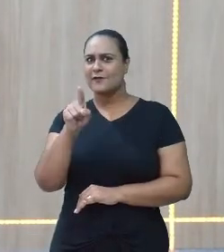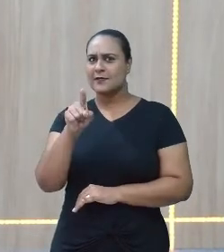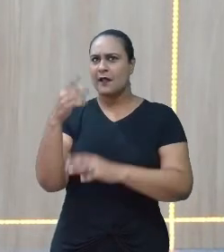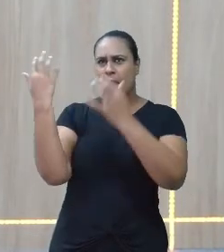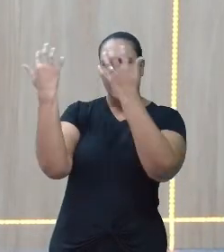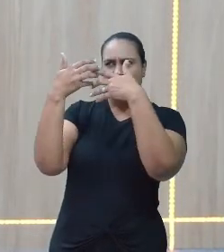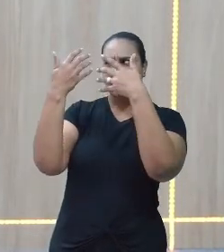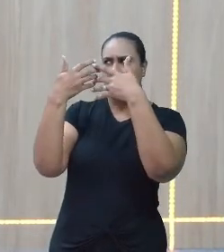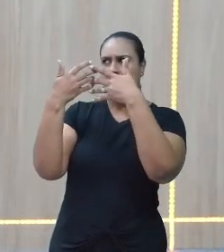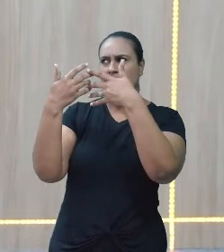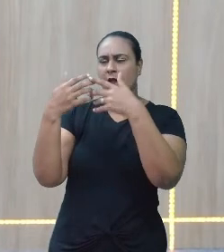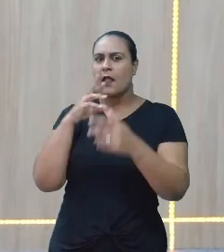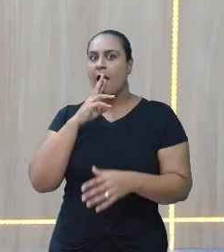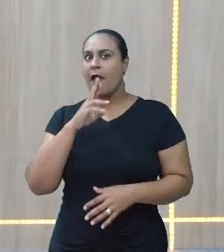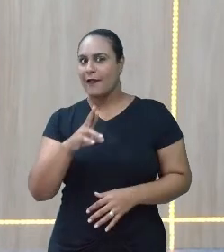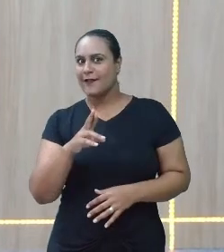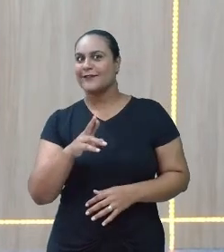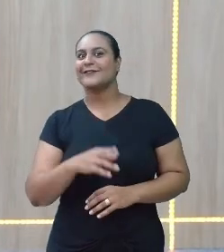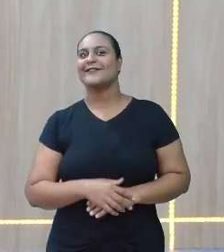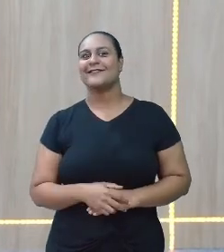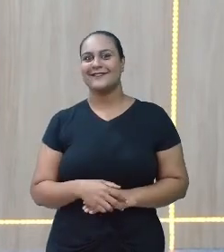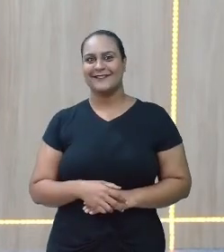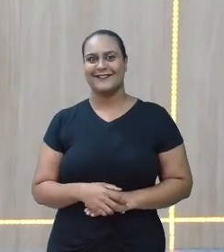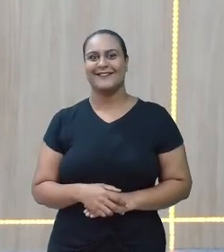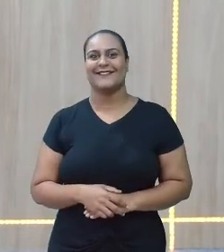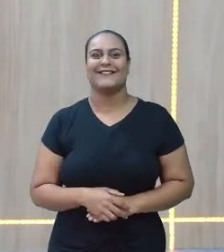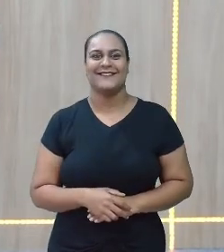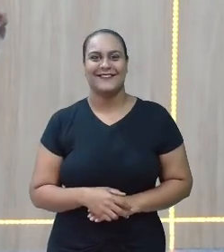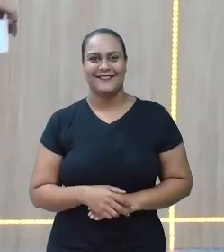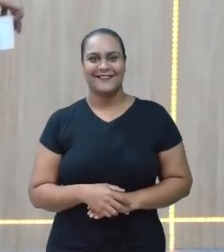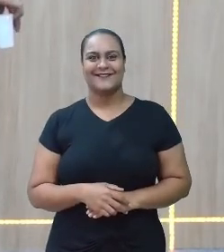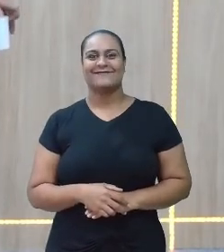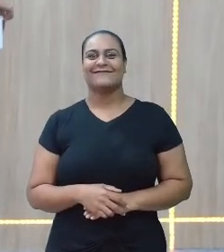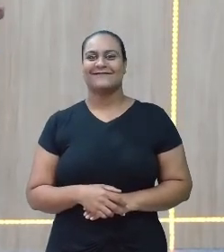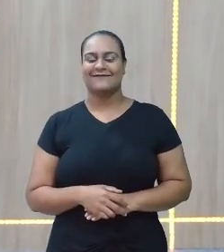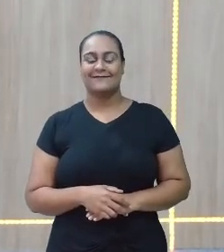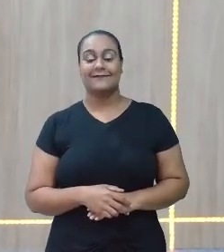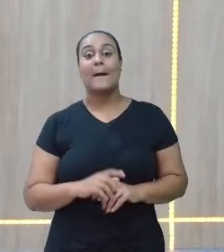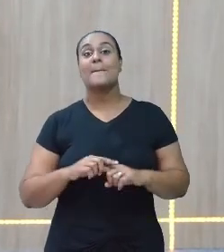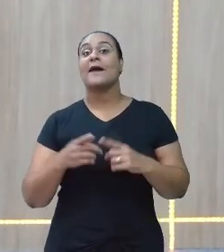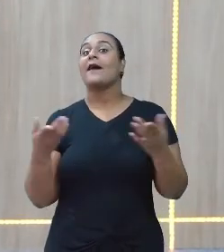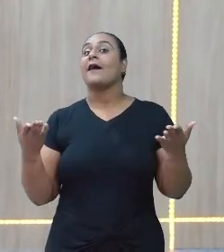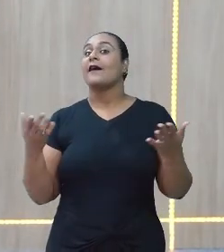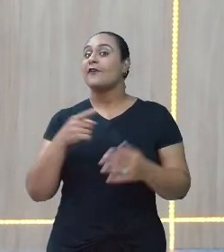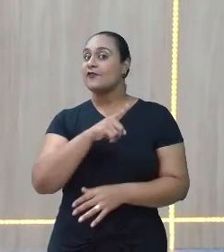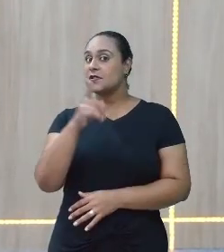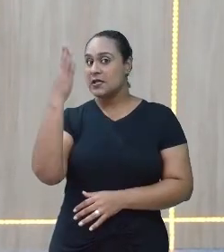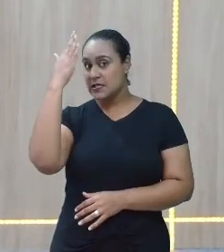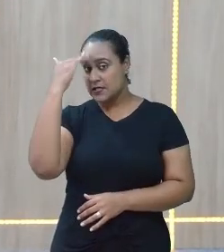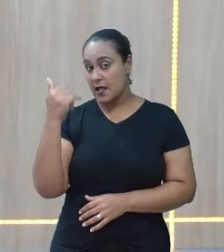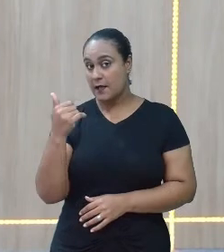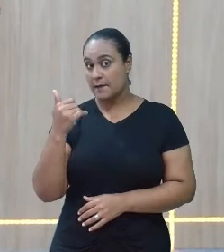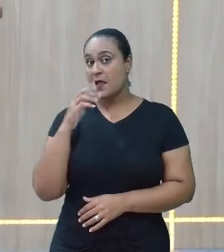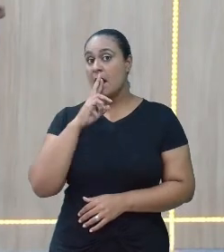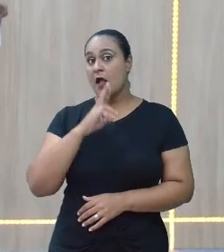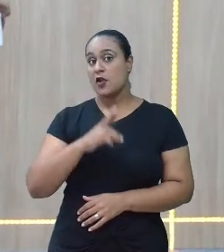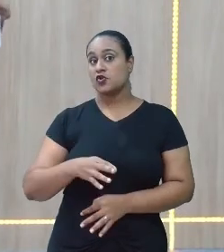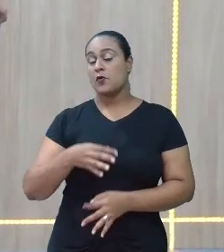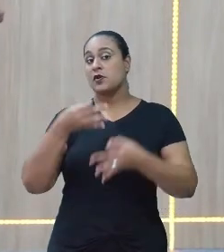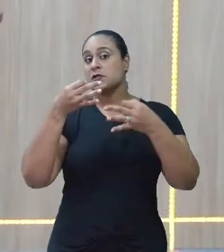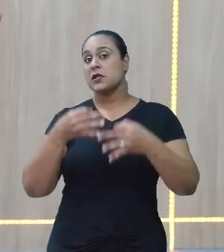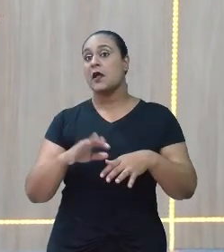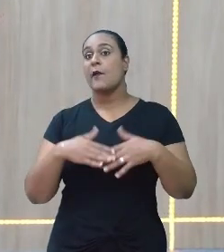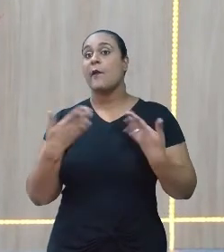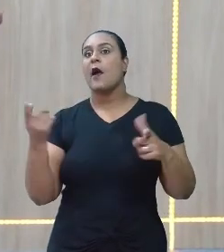pegar a produção até de surpresa. Mas vocês sabem que a resposta certa é a